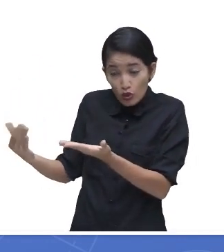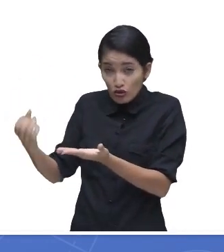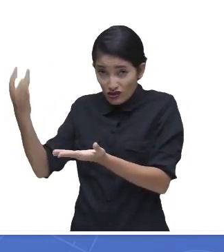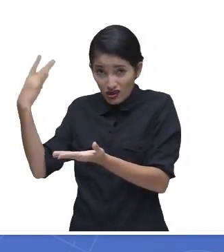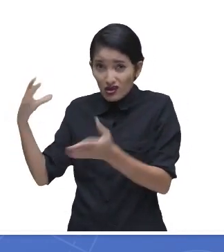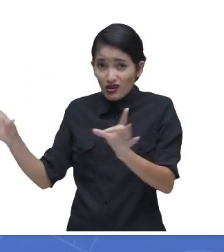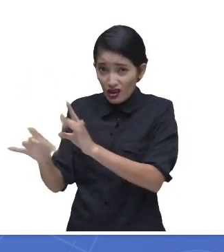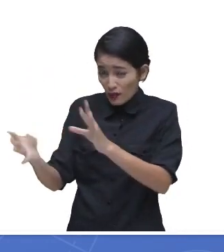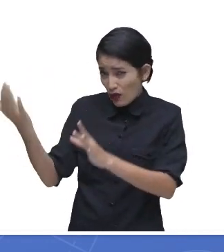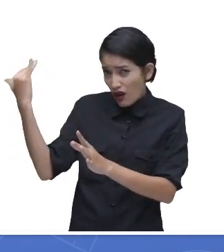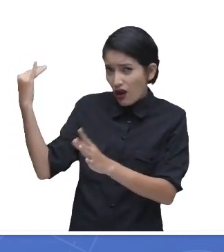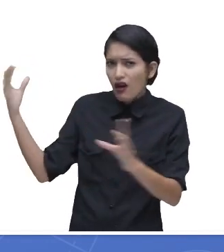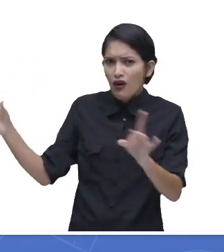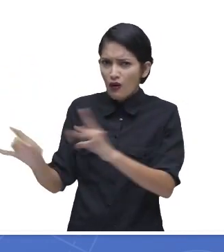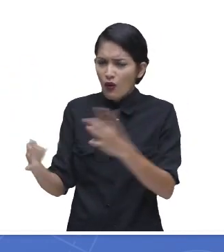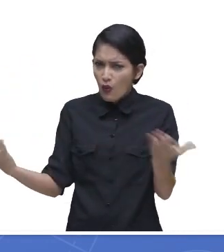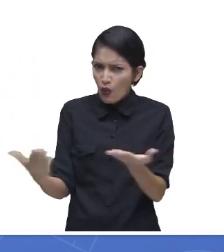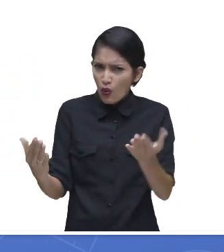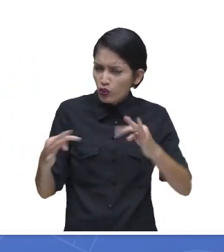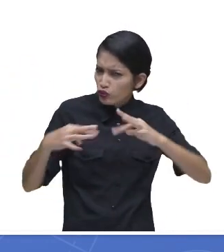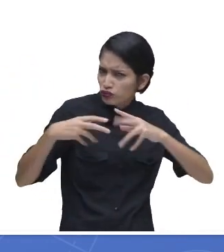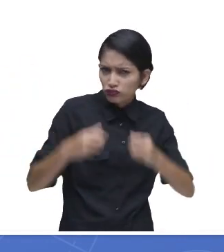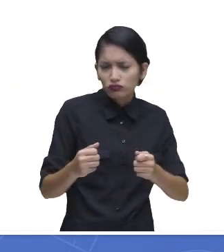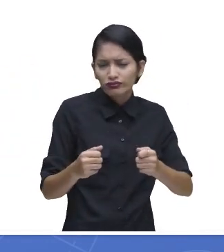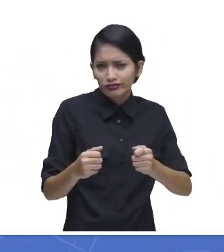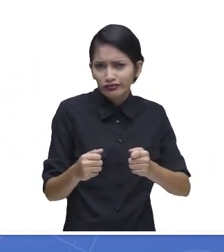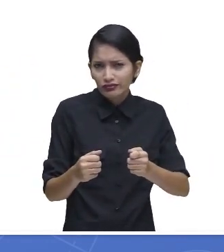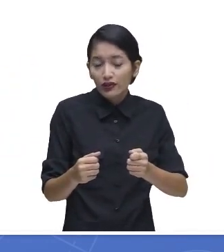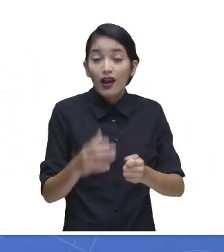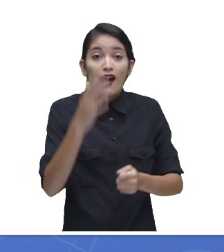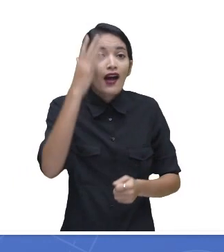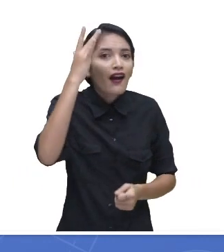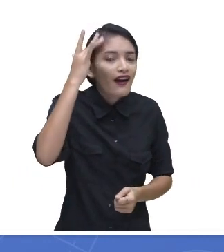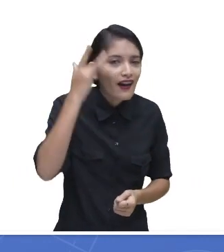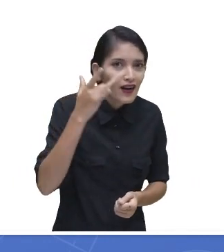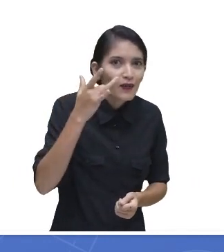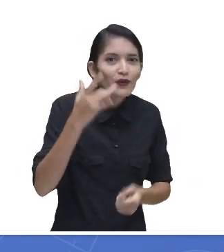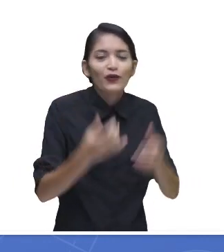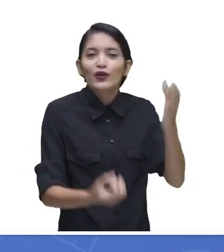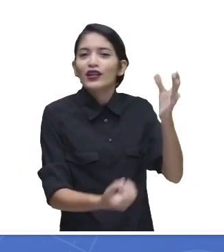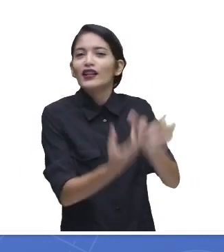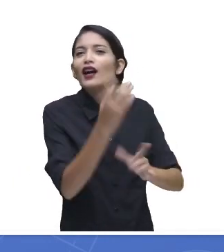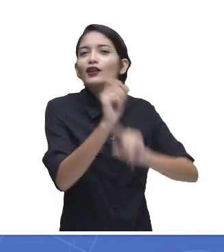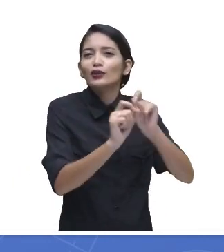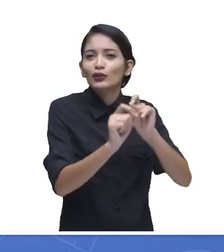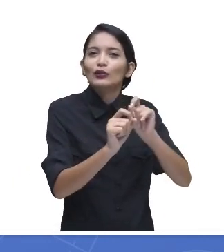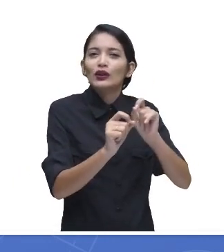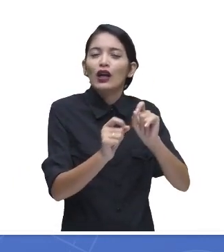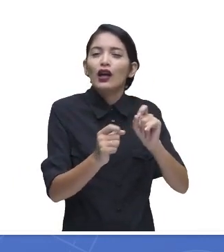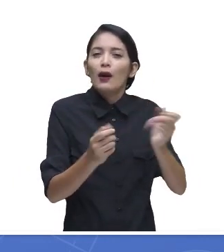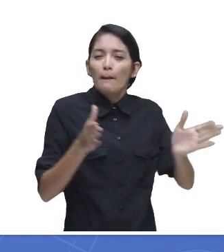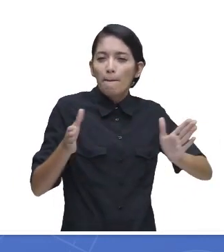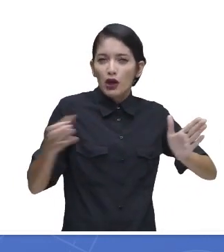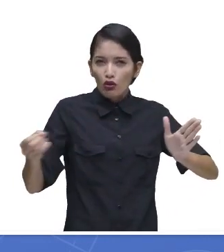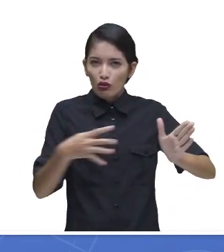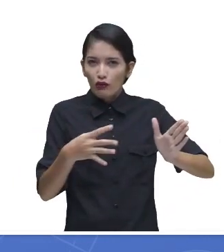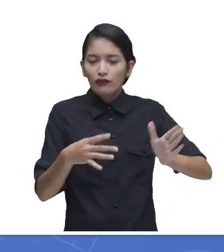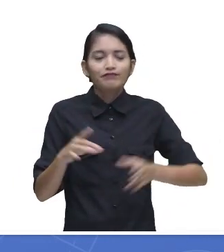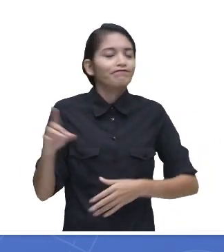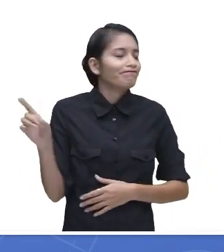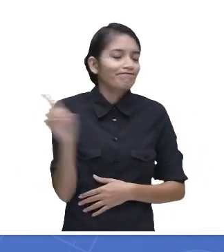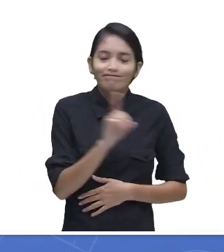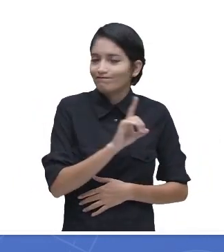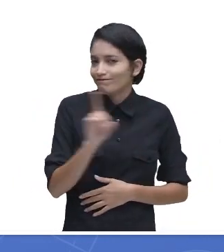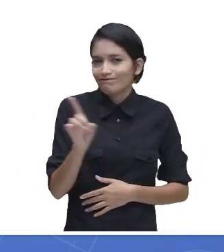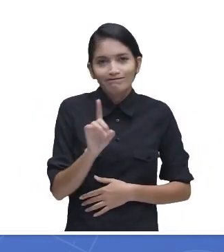Acabou. Beleza, acabou tudo. E aí amanhã nasceu a Idade Moderna. Não é assim, né? Na